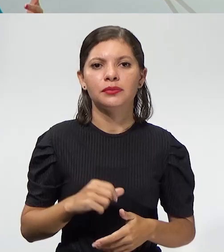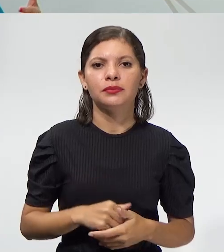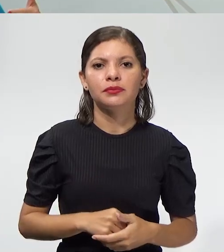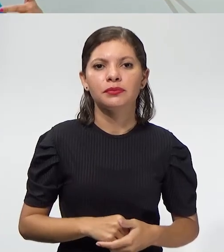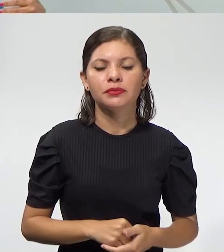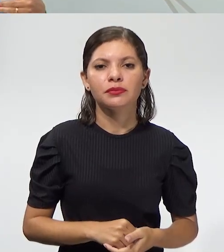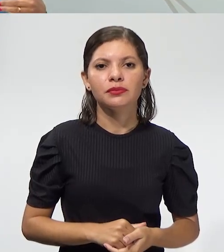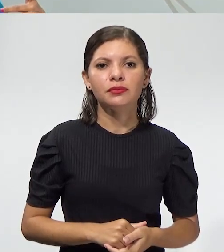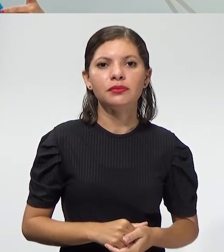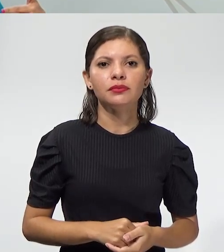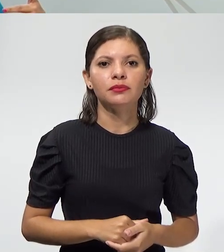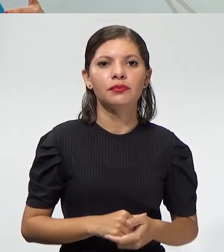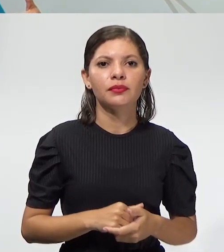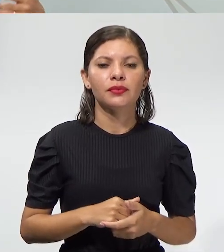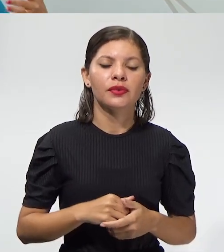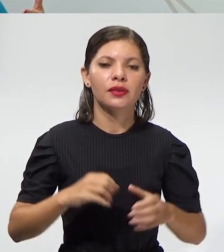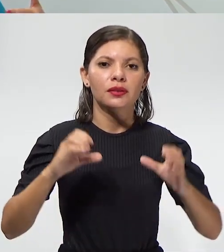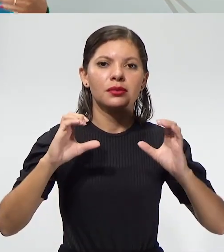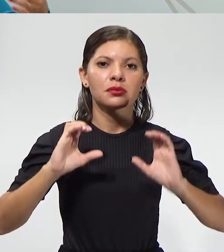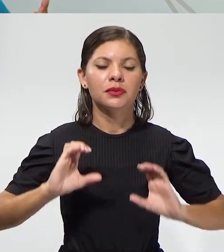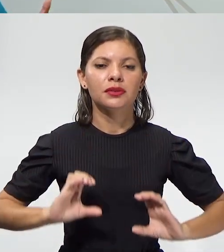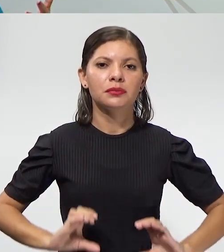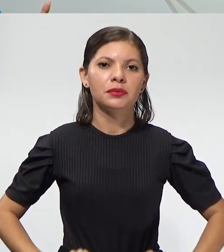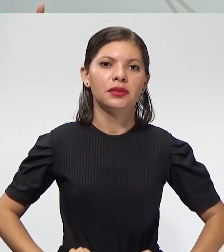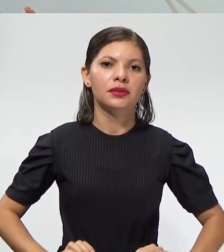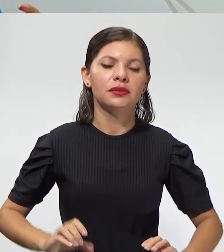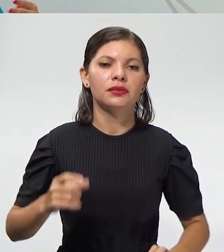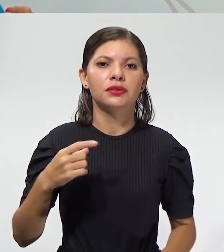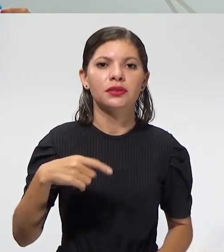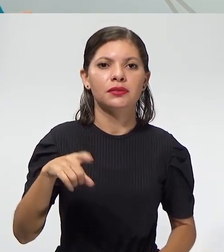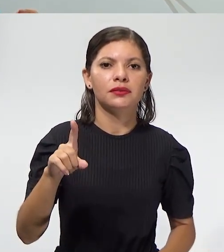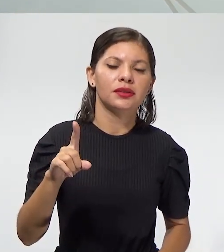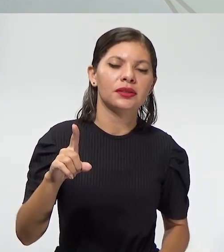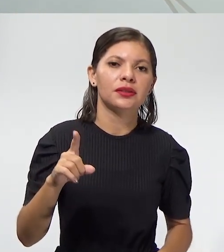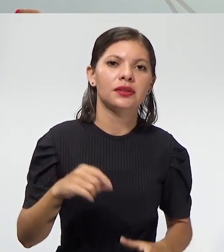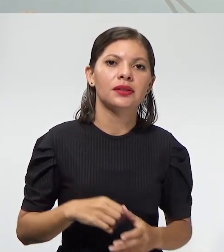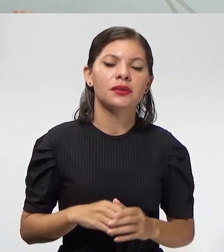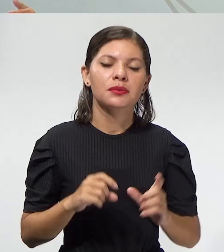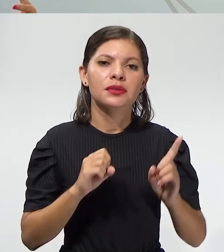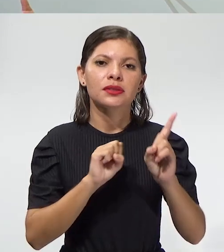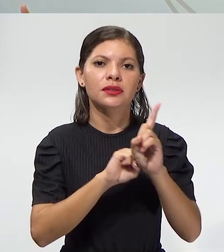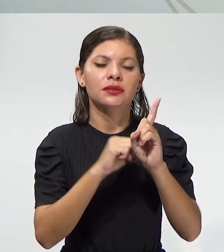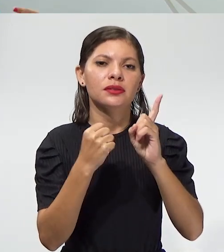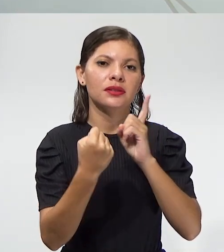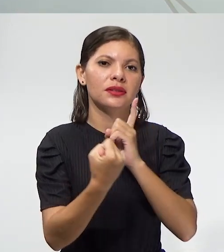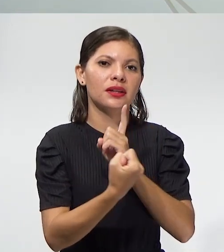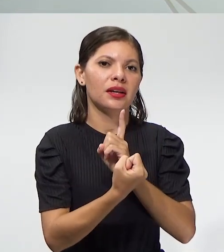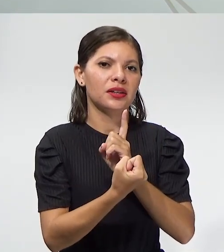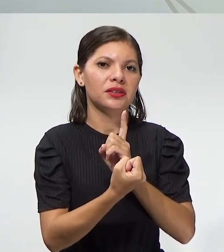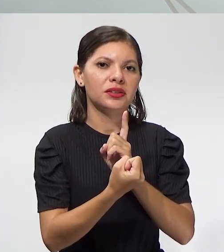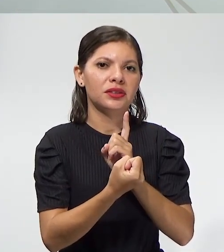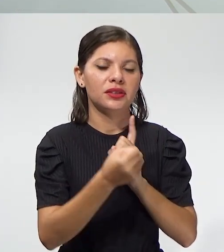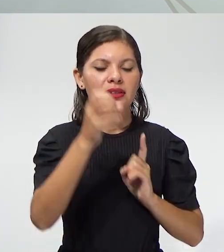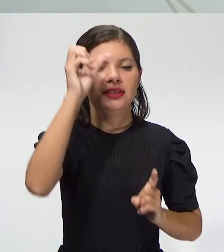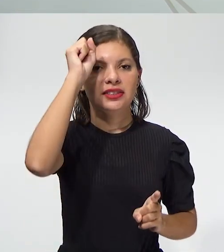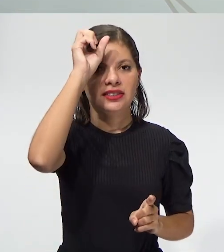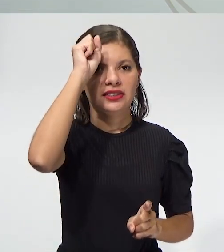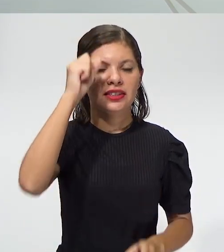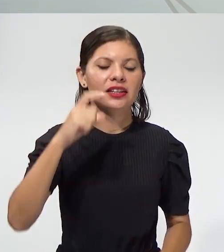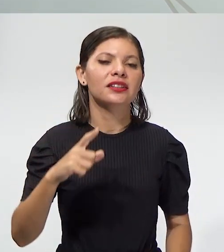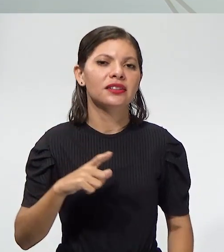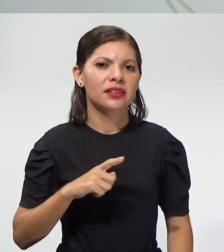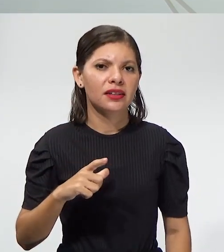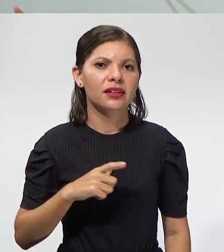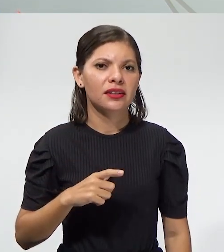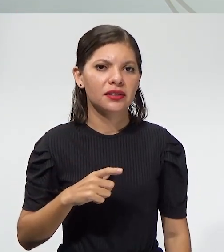que essa postura de levar algo é como se a sociedade não tivesse nada a ensinar à